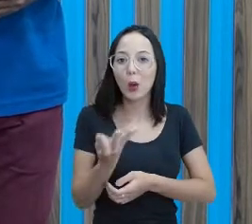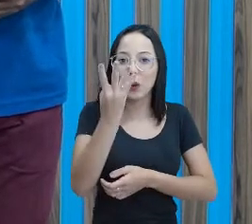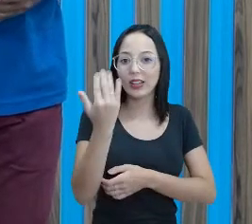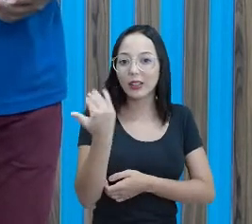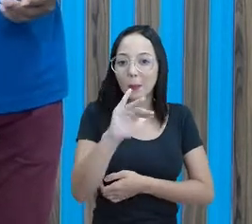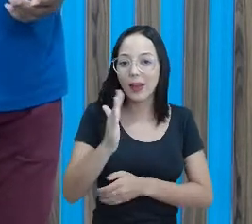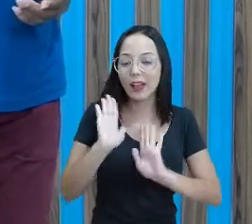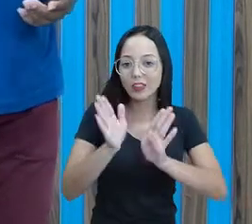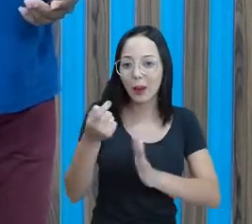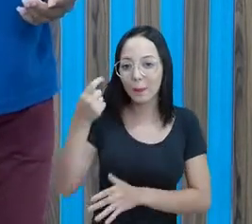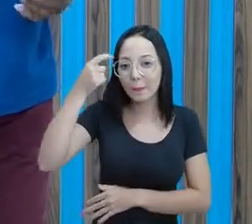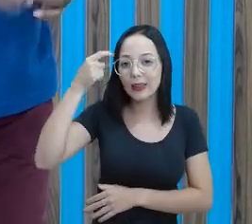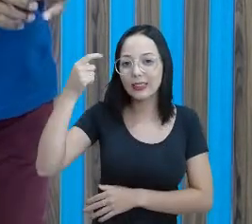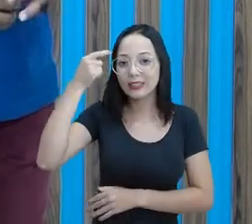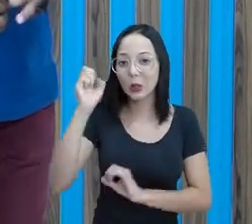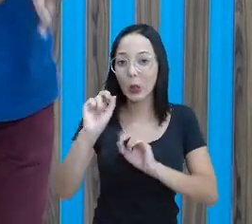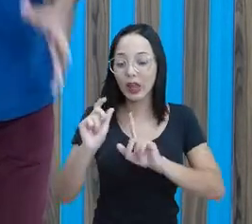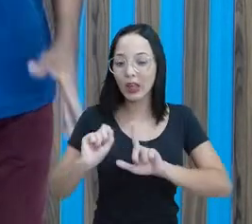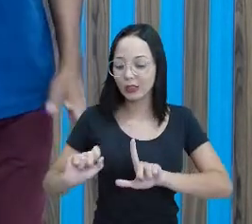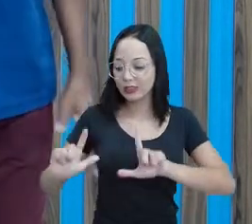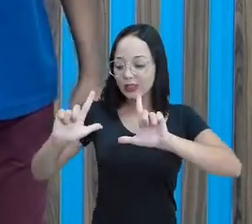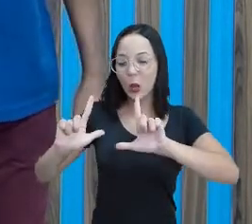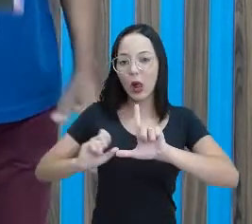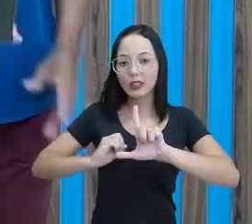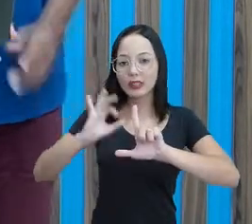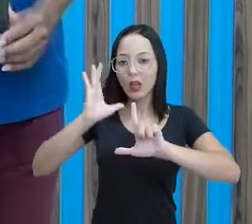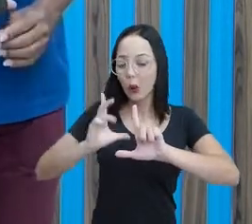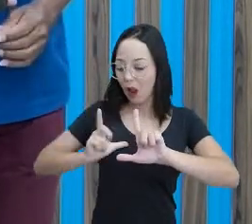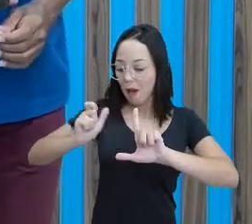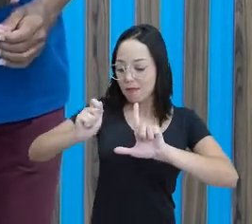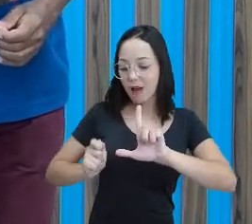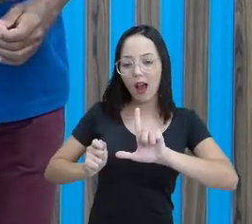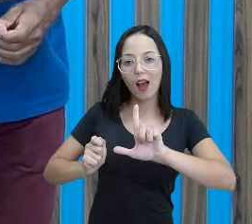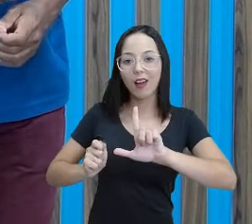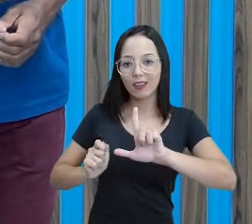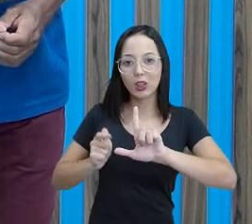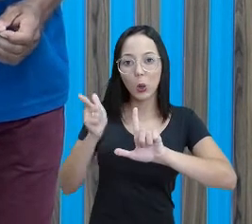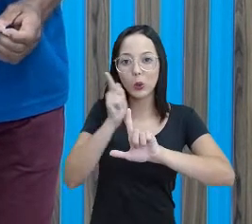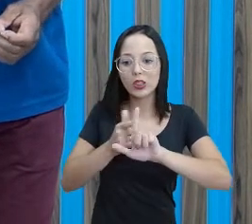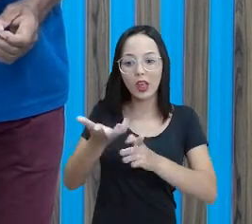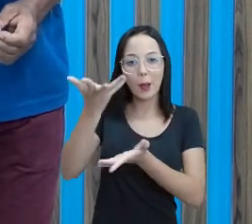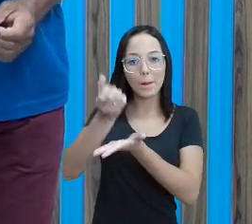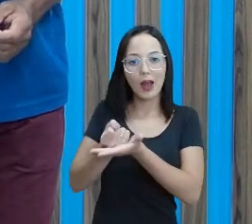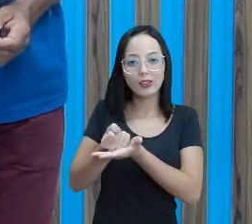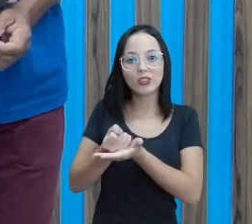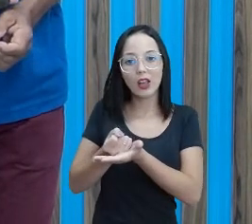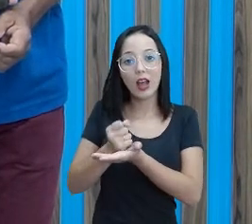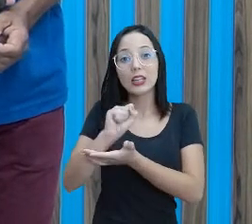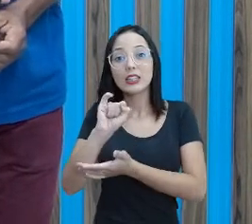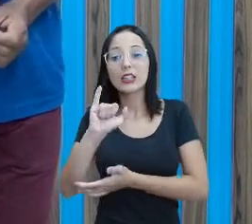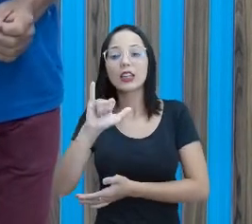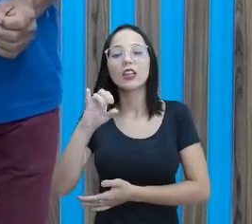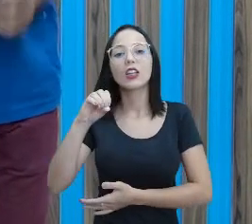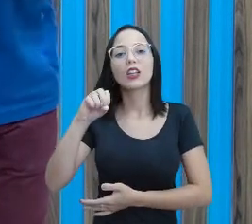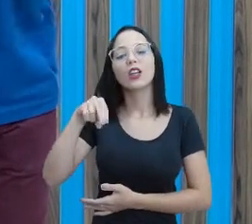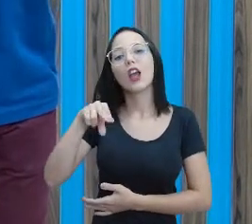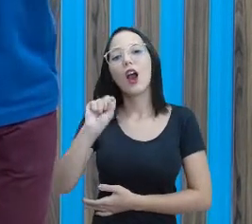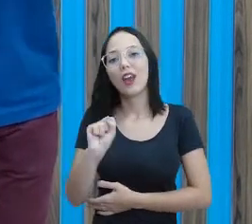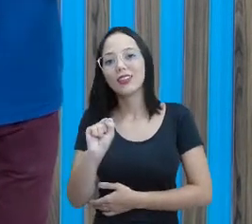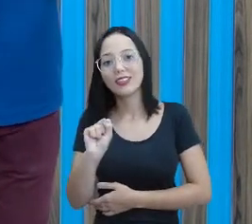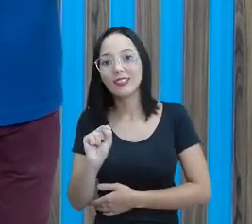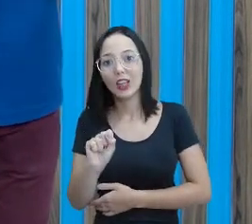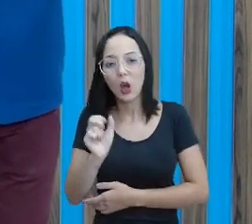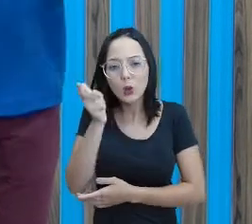estavam pensando nisso, olha. Aponta aí agora teu aplicativo, teu celular aí agora, se for iOS. Aponta aí, ó.